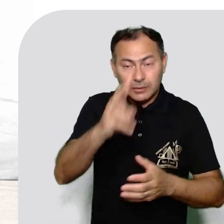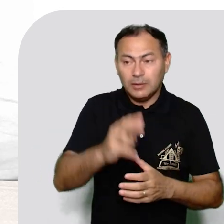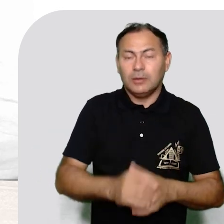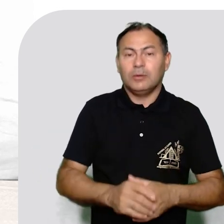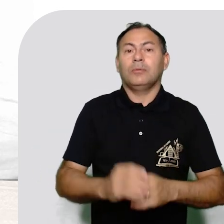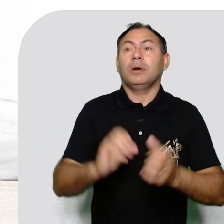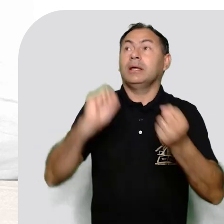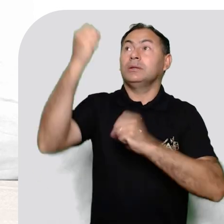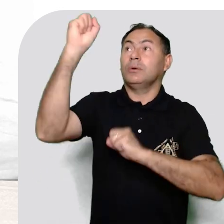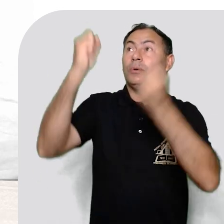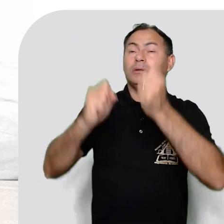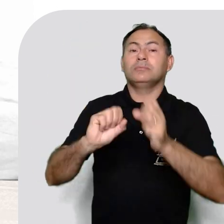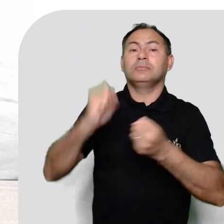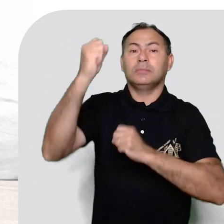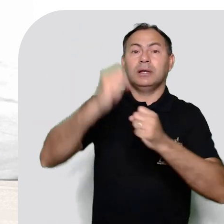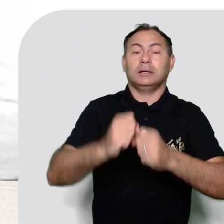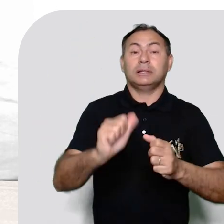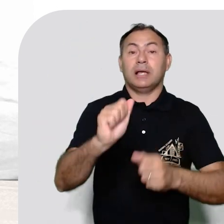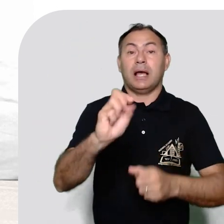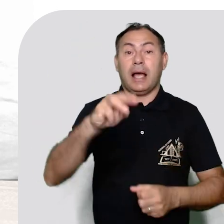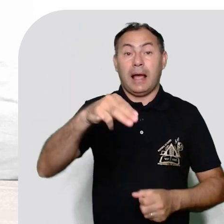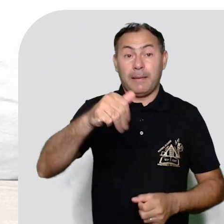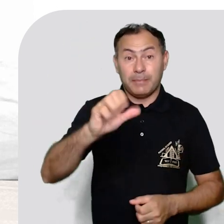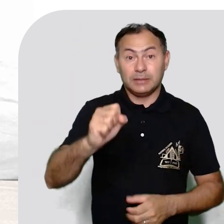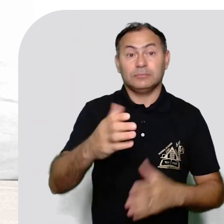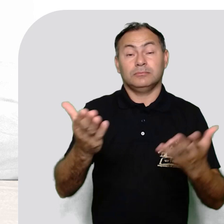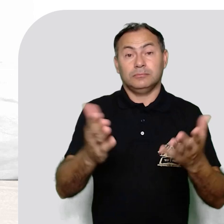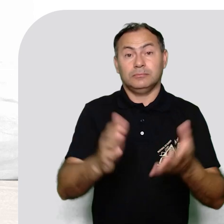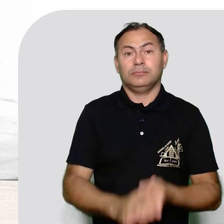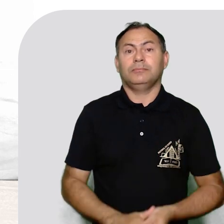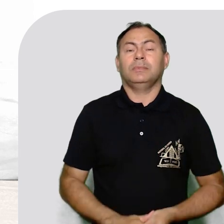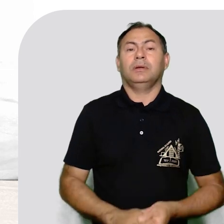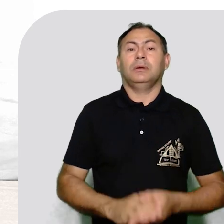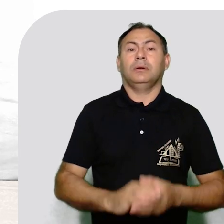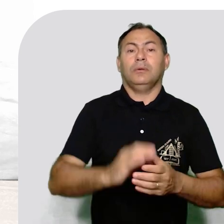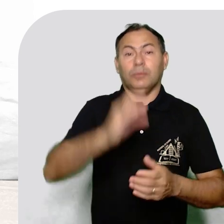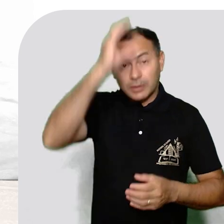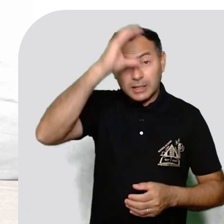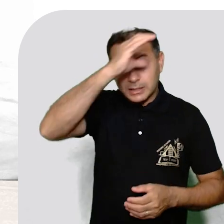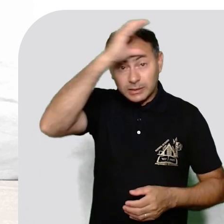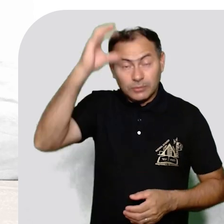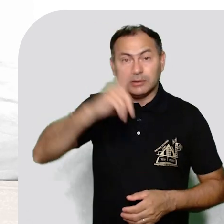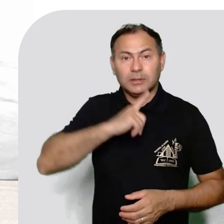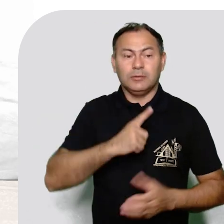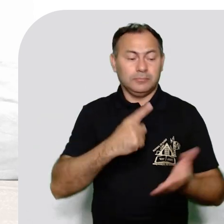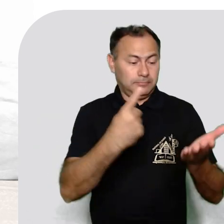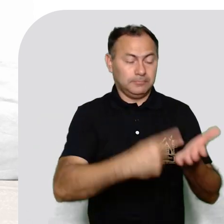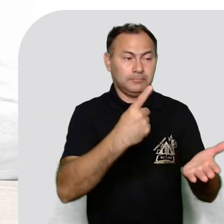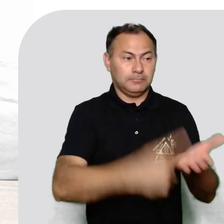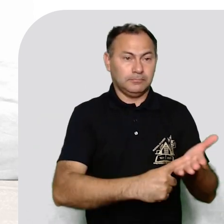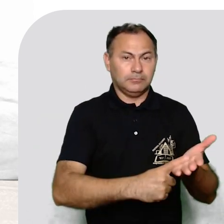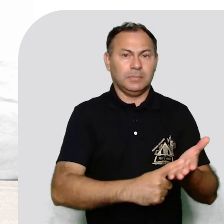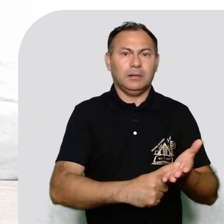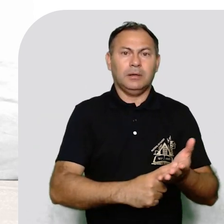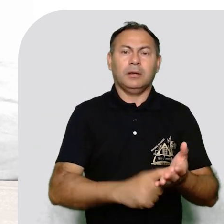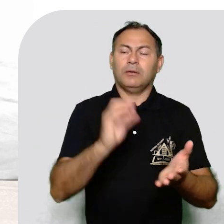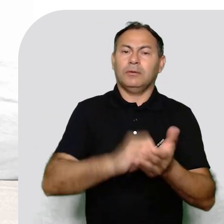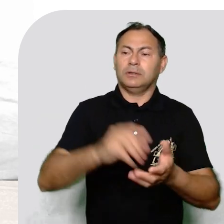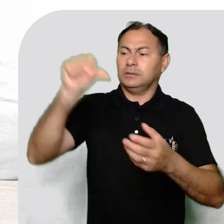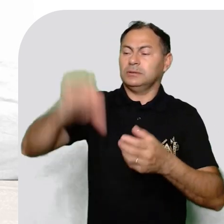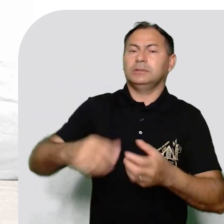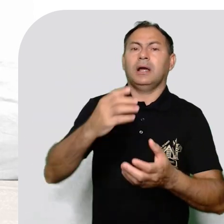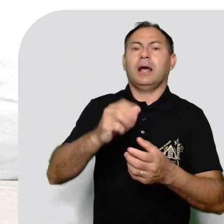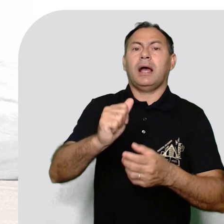por uma indústria, que é a indústria das armas. Né? Então, o cristão tem que ter um compromisso com um